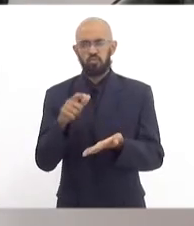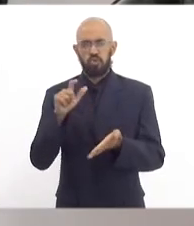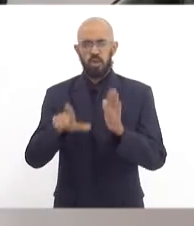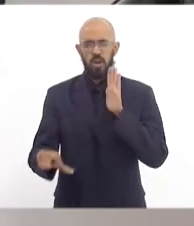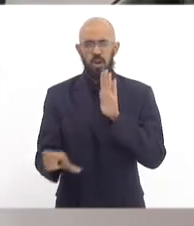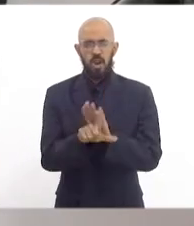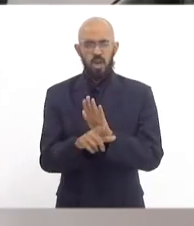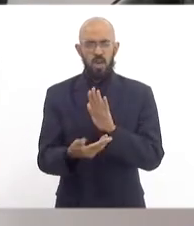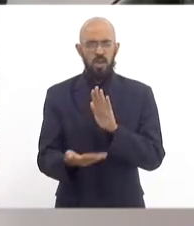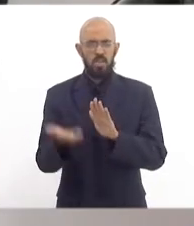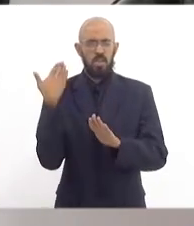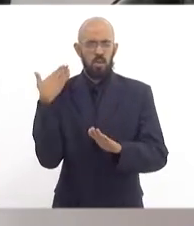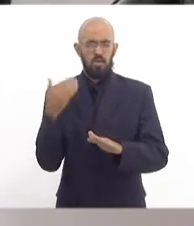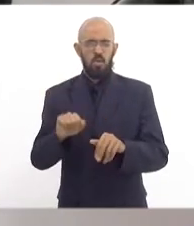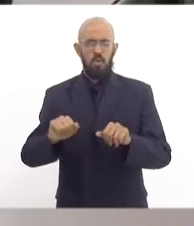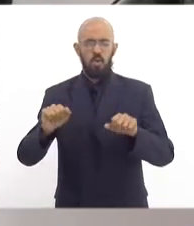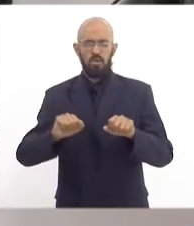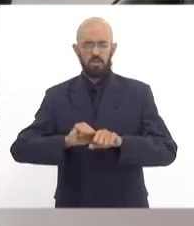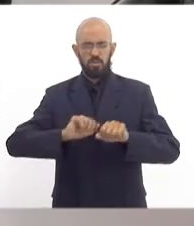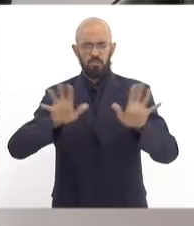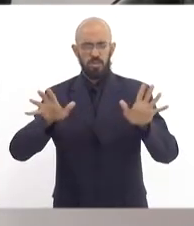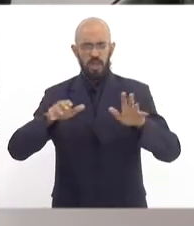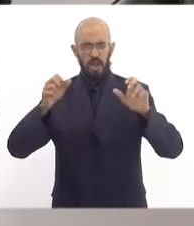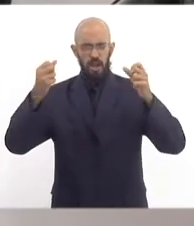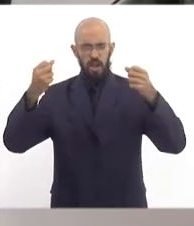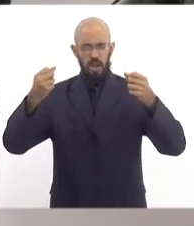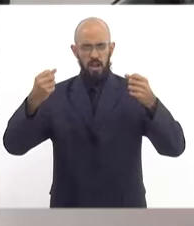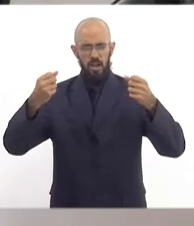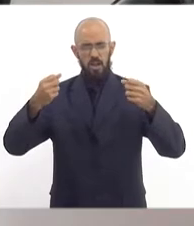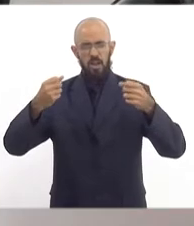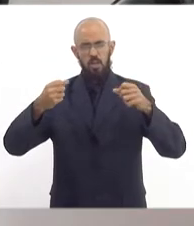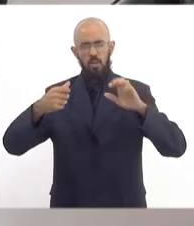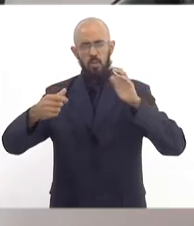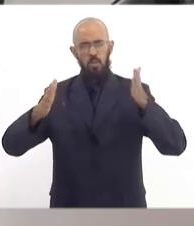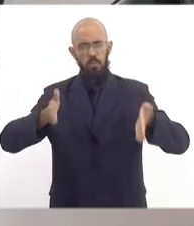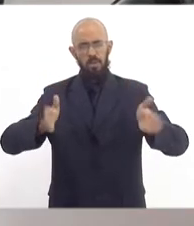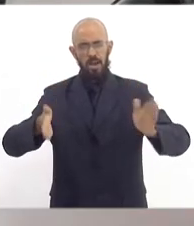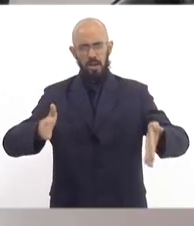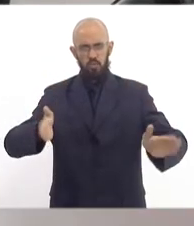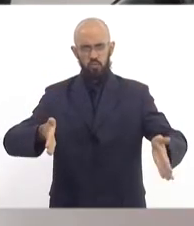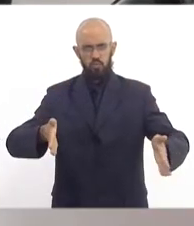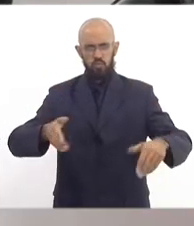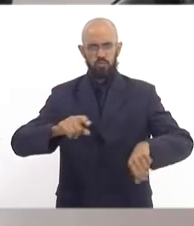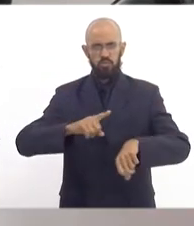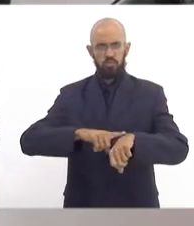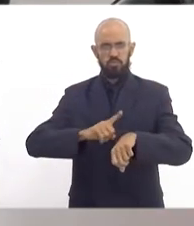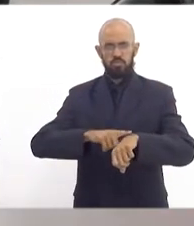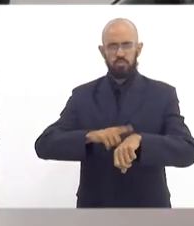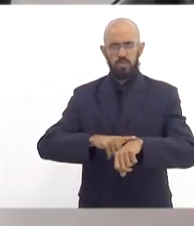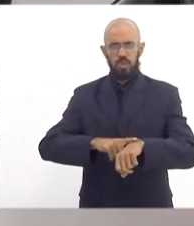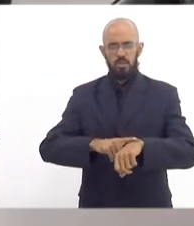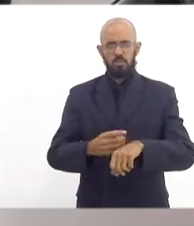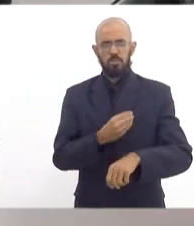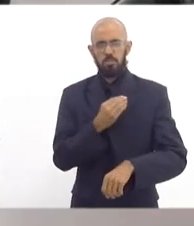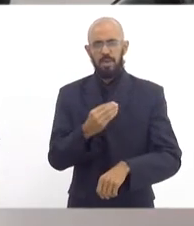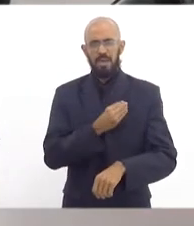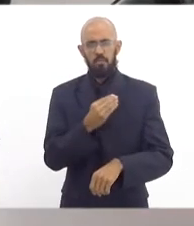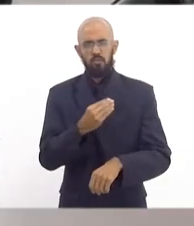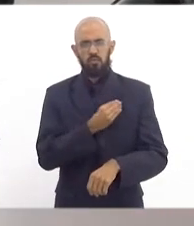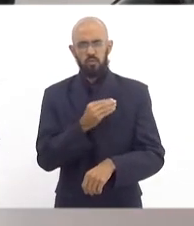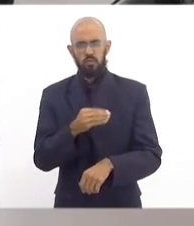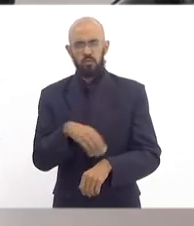de explicitar o prazo de duração do benefício fiscal